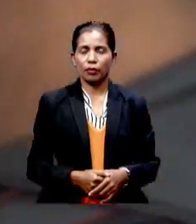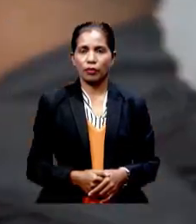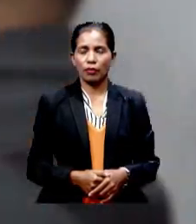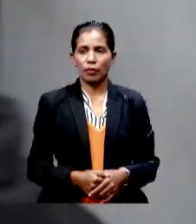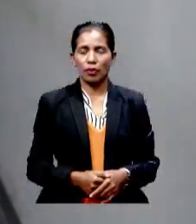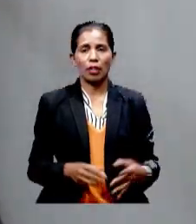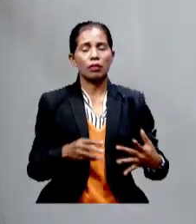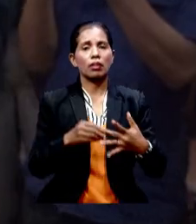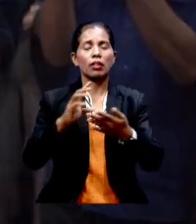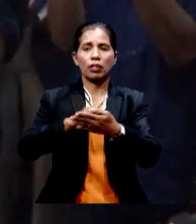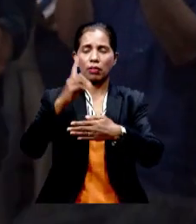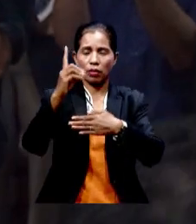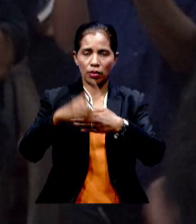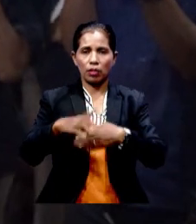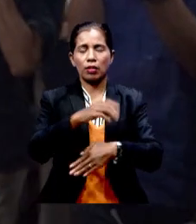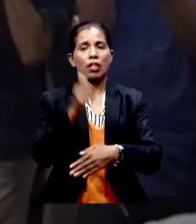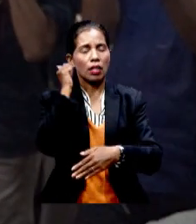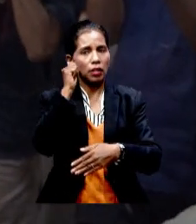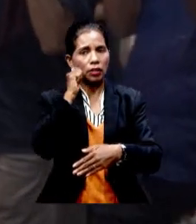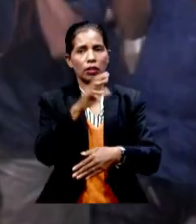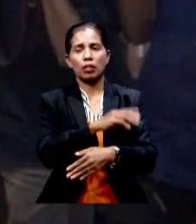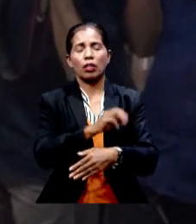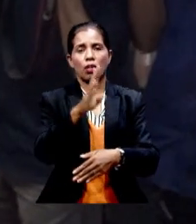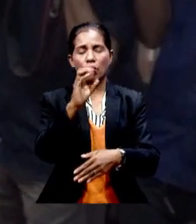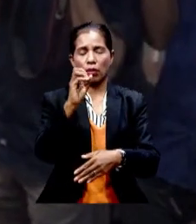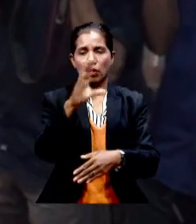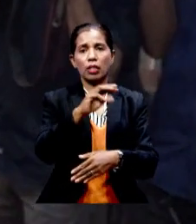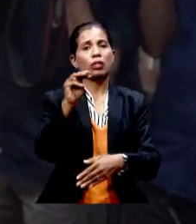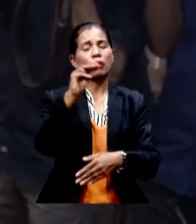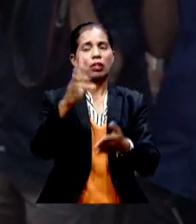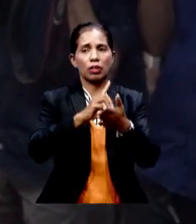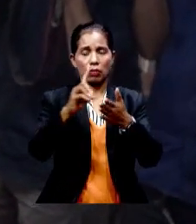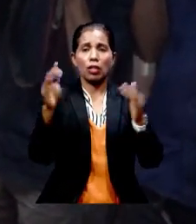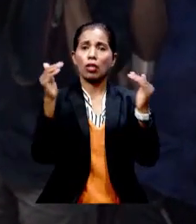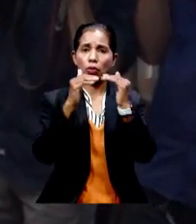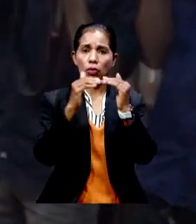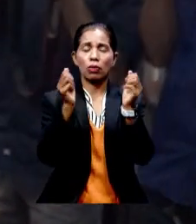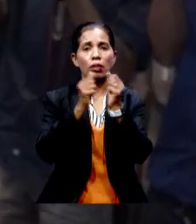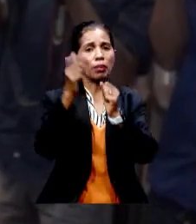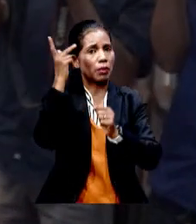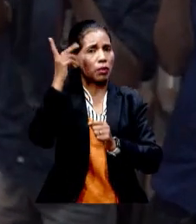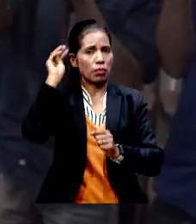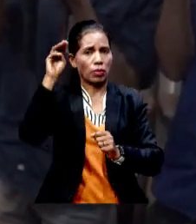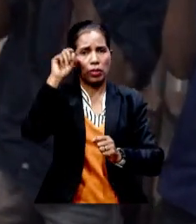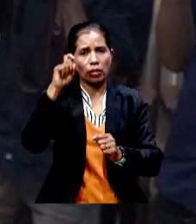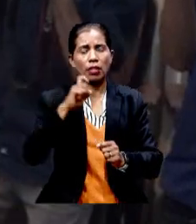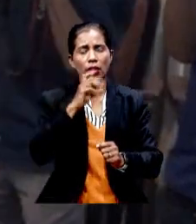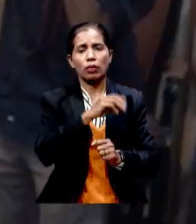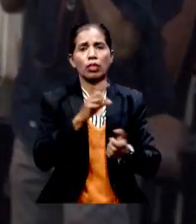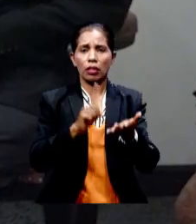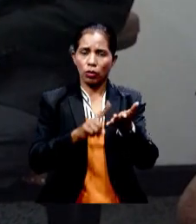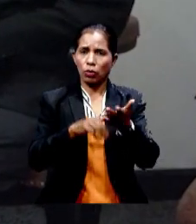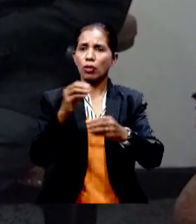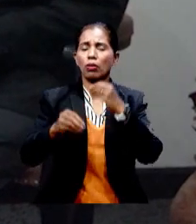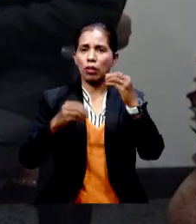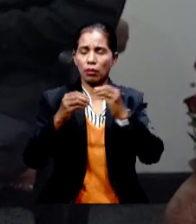Especialista no desenvolvimento do recurso humano ASEAN, Bob Aubrey, segunda semana, né, encontro o primeiro-ministro Kairala Sananusman, onde discute com a